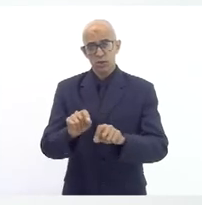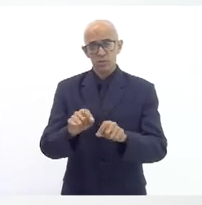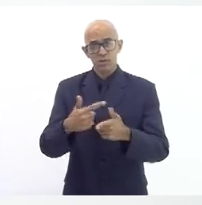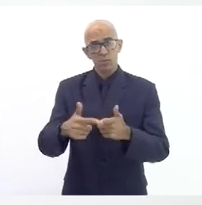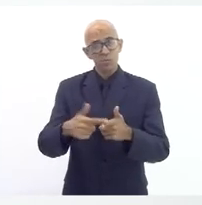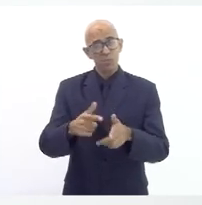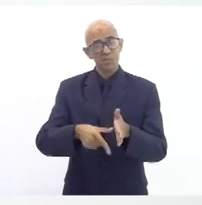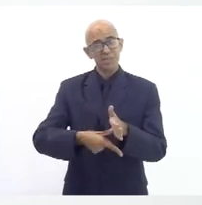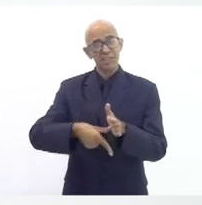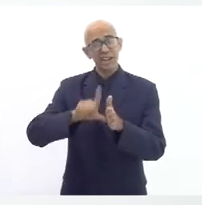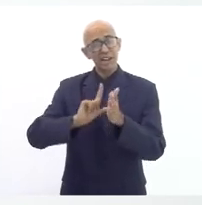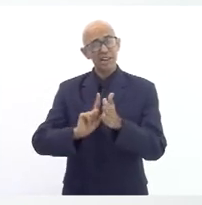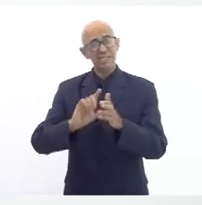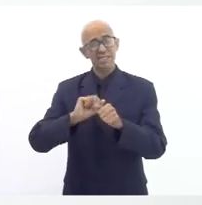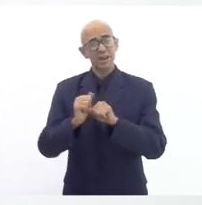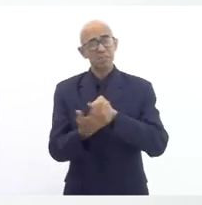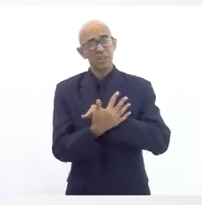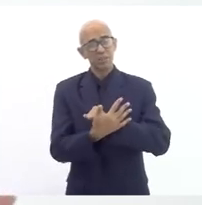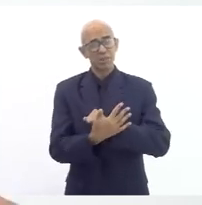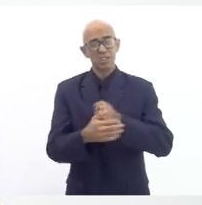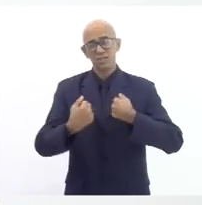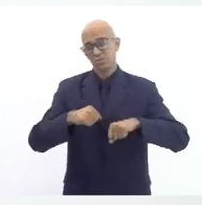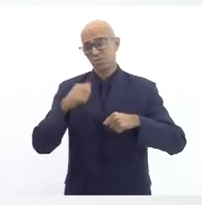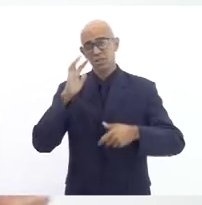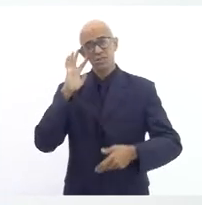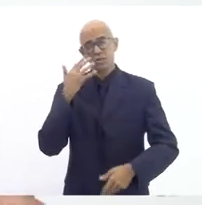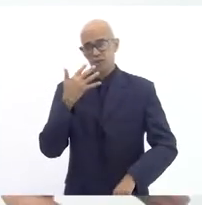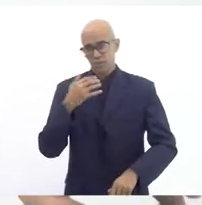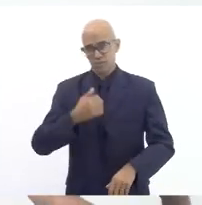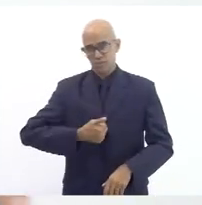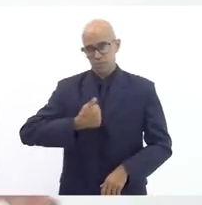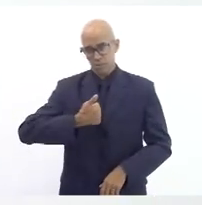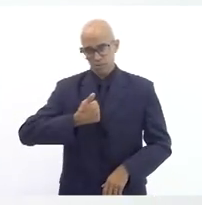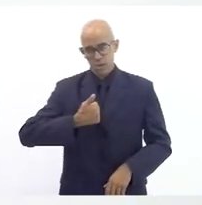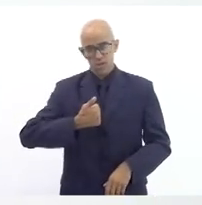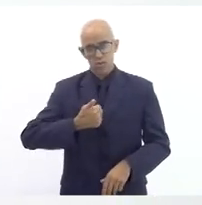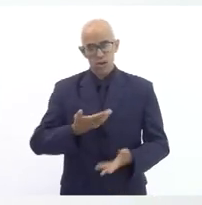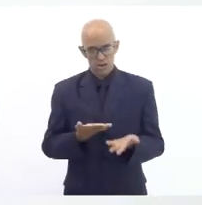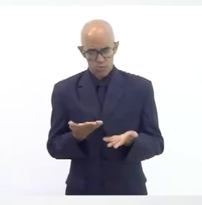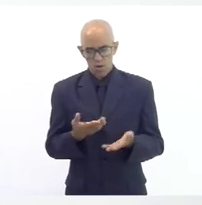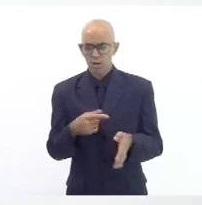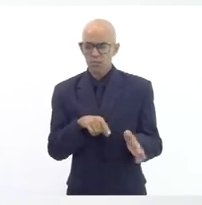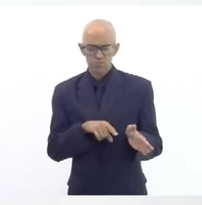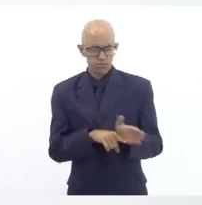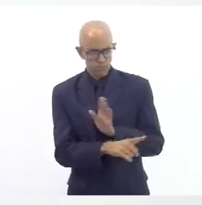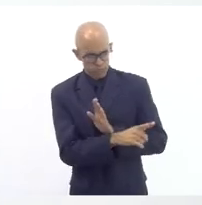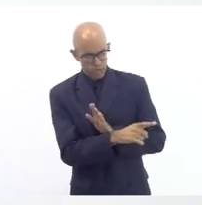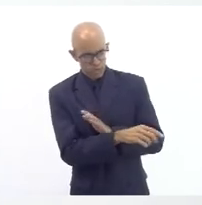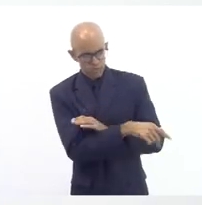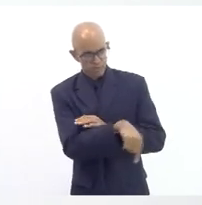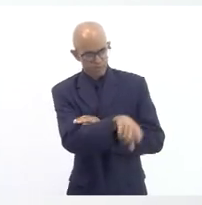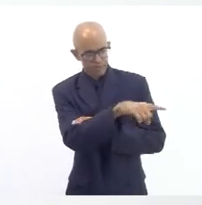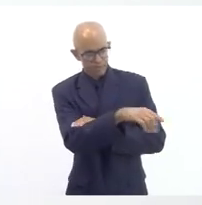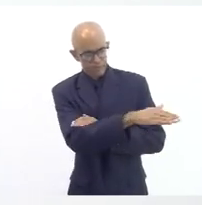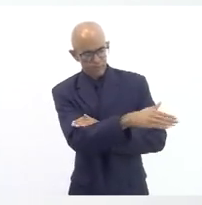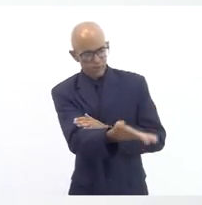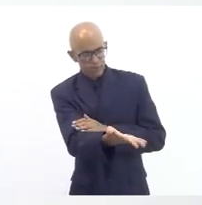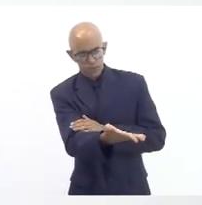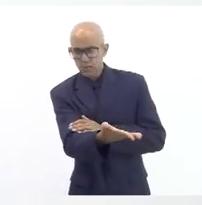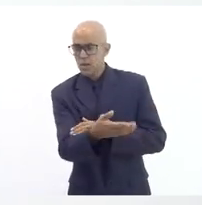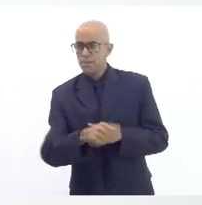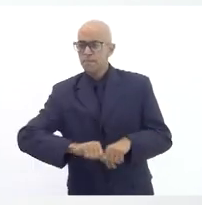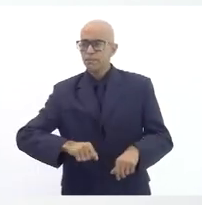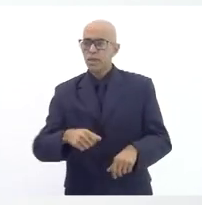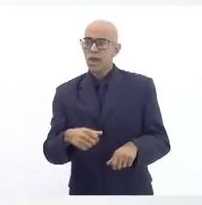a pandemia que a gente precisa estabelecer. Em primeiro lugar, e já encaminhando, deputado Alcinha, é de uma vez por todas que fique claro quais